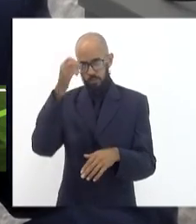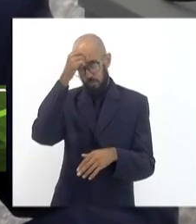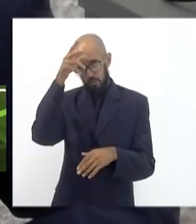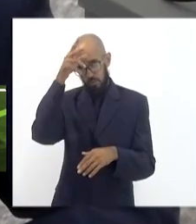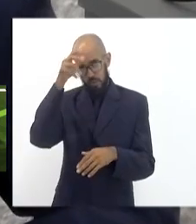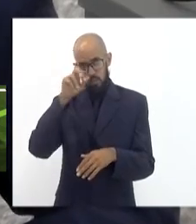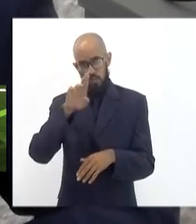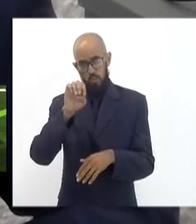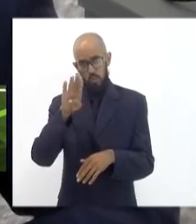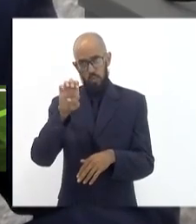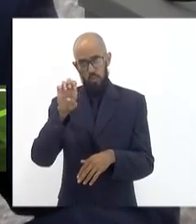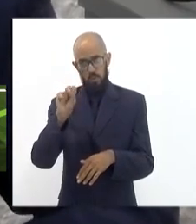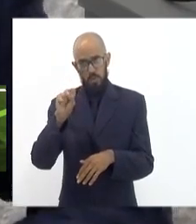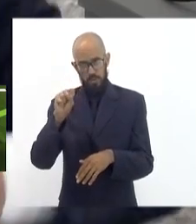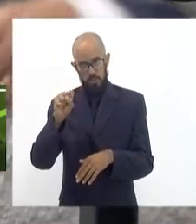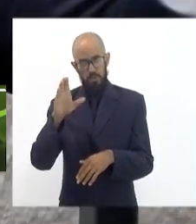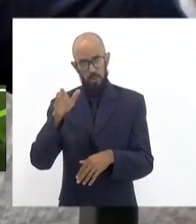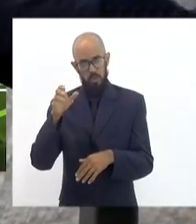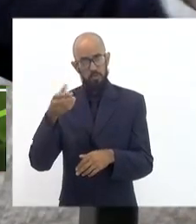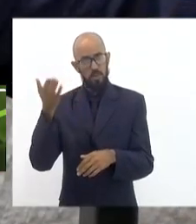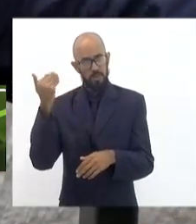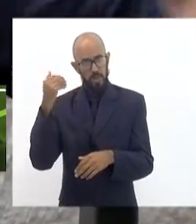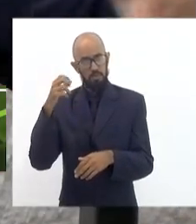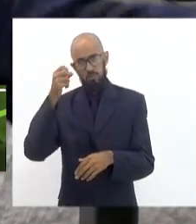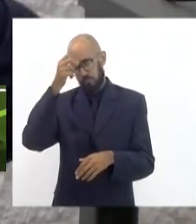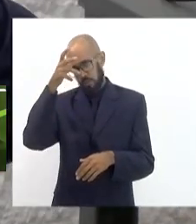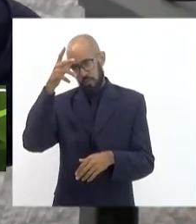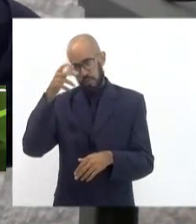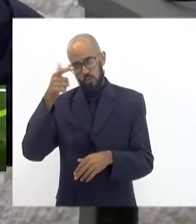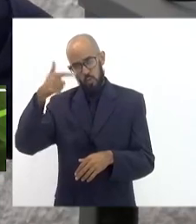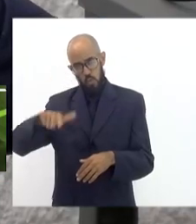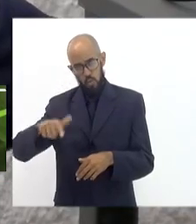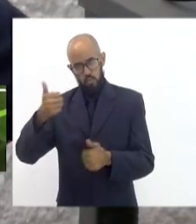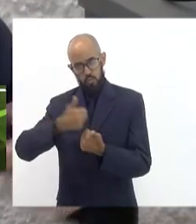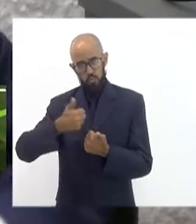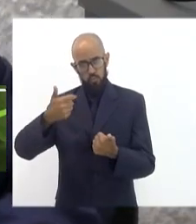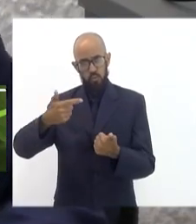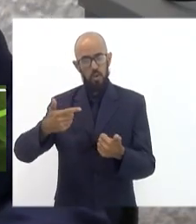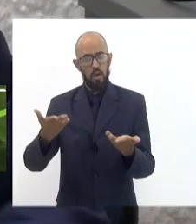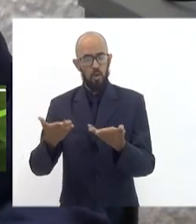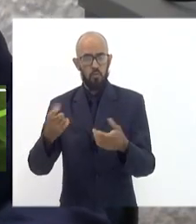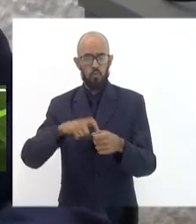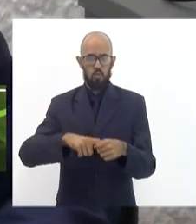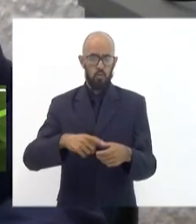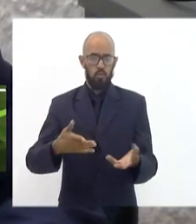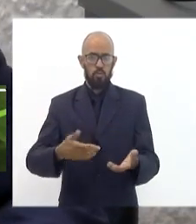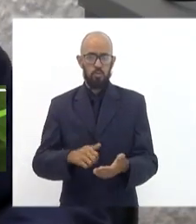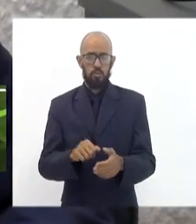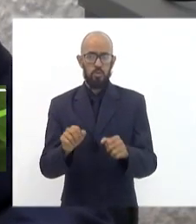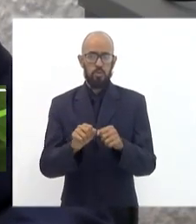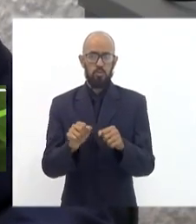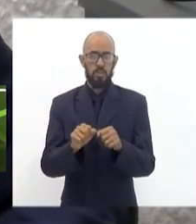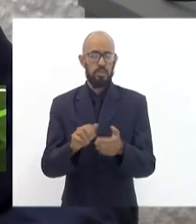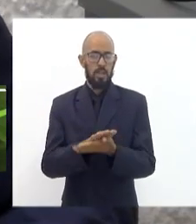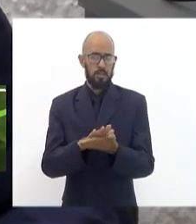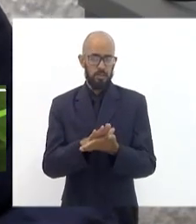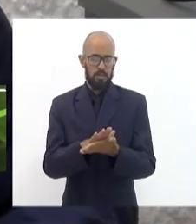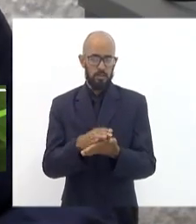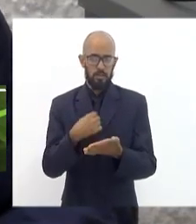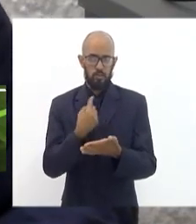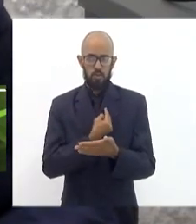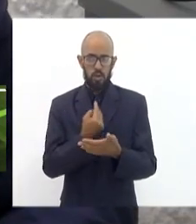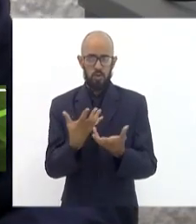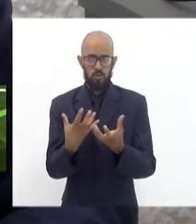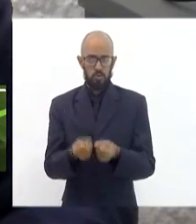Rubens já era prefeito depois ver esse filho o outro e não foi feito desde 2011 Anderson que que nós fizemos nos